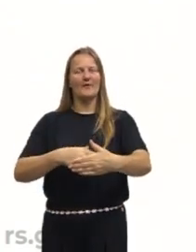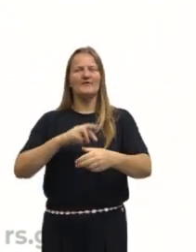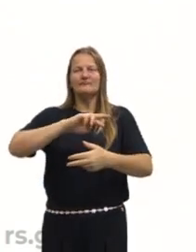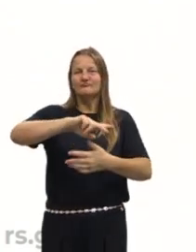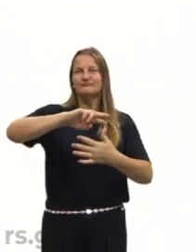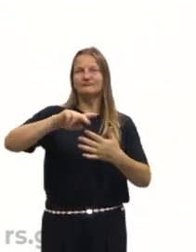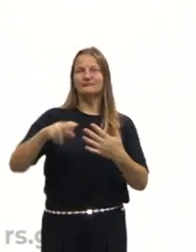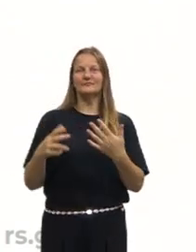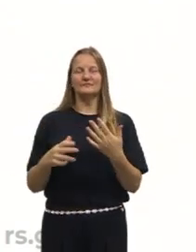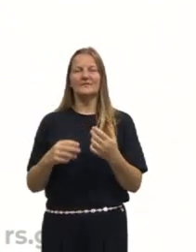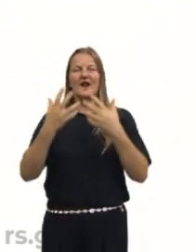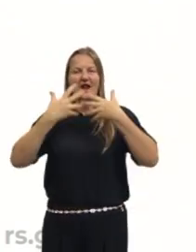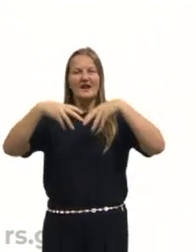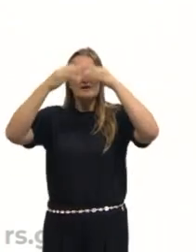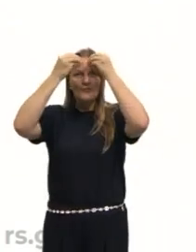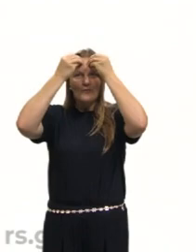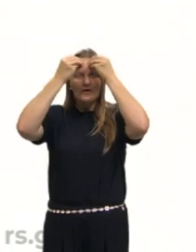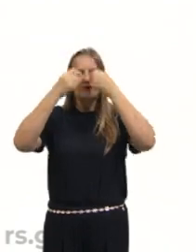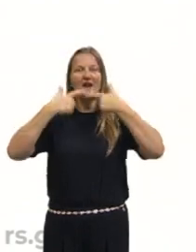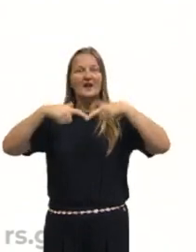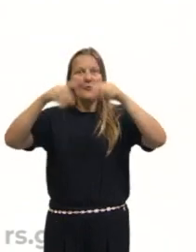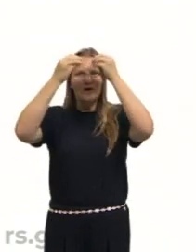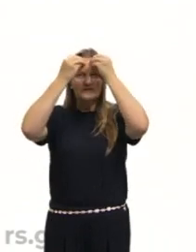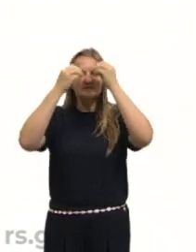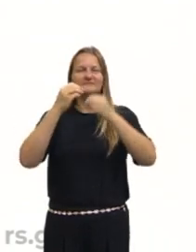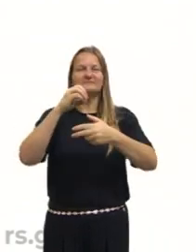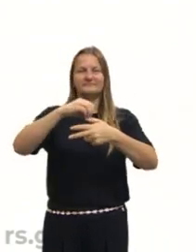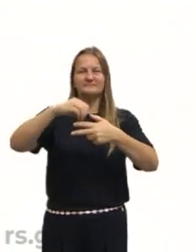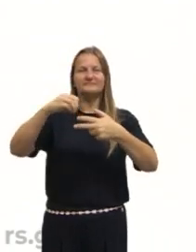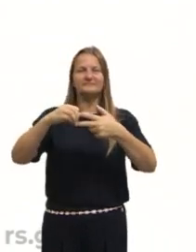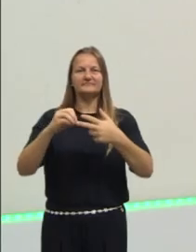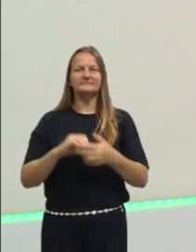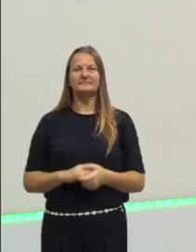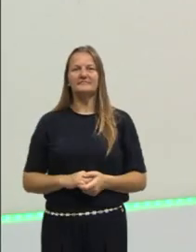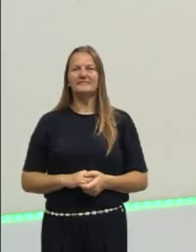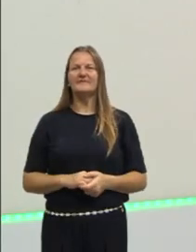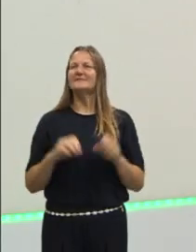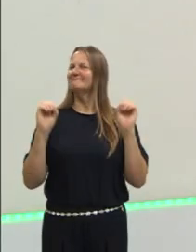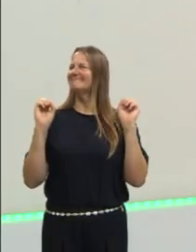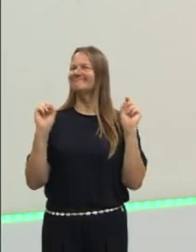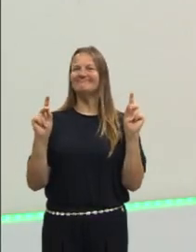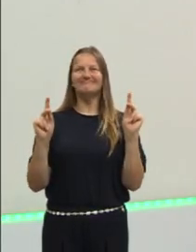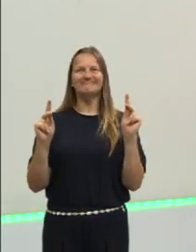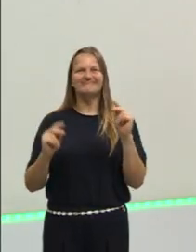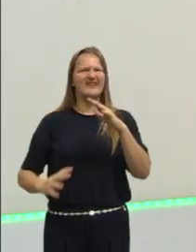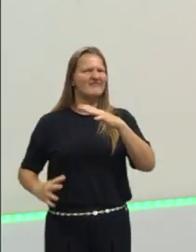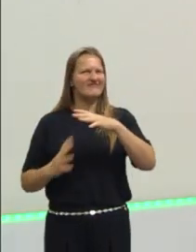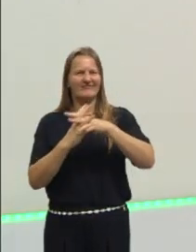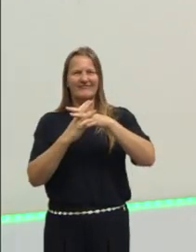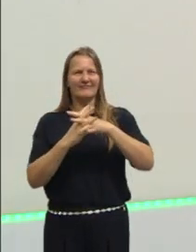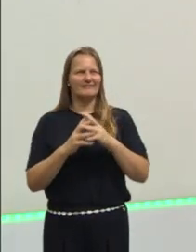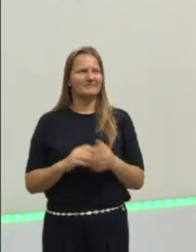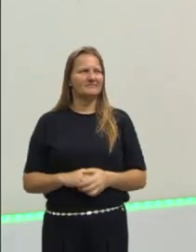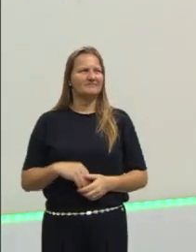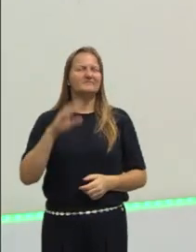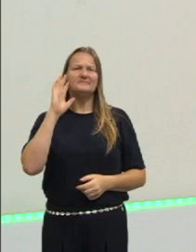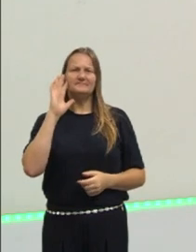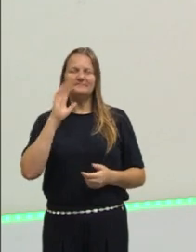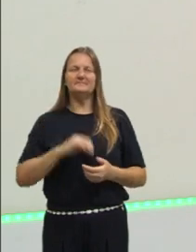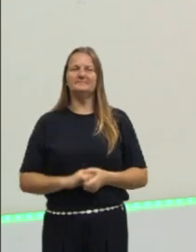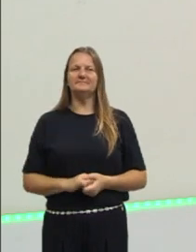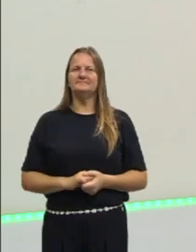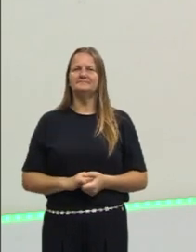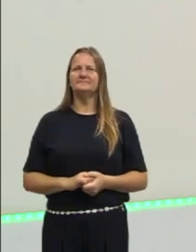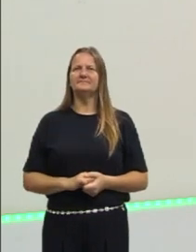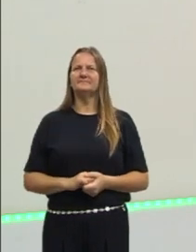questões de lingua show de bola né ver quanta coisa que a gente abordou e que foi